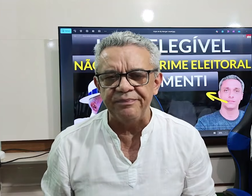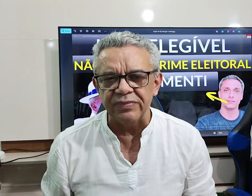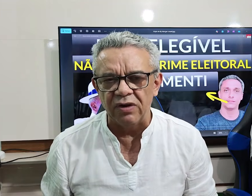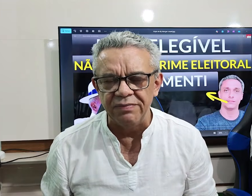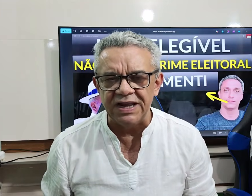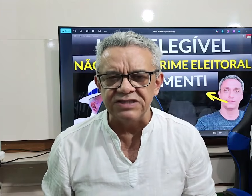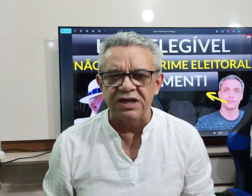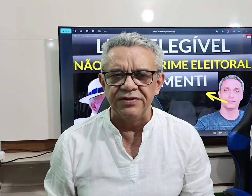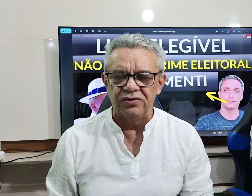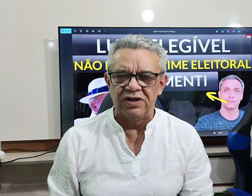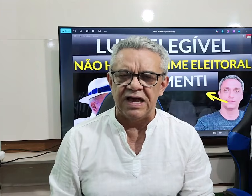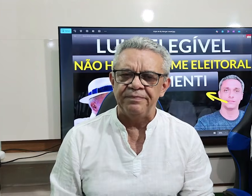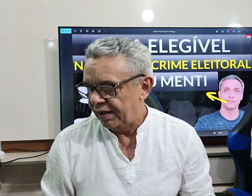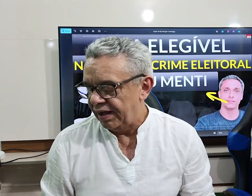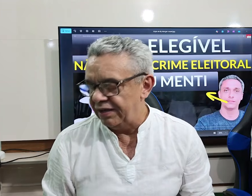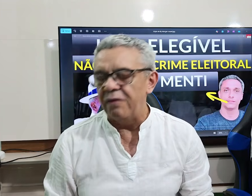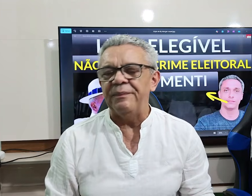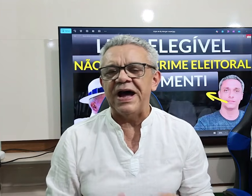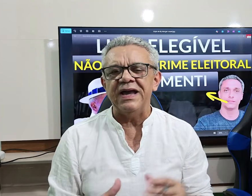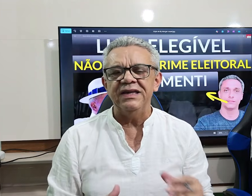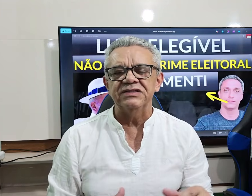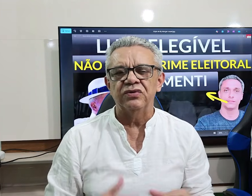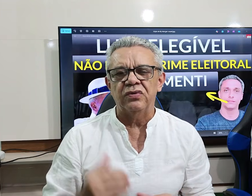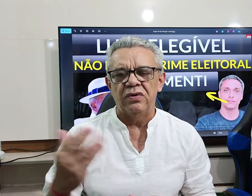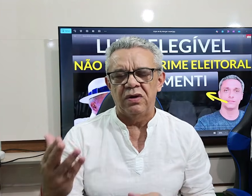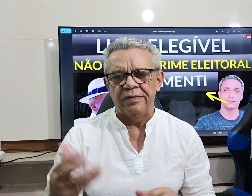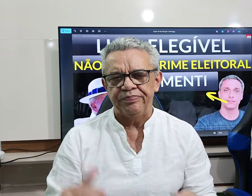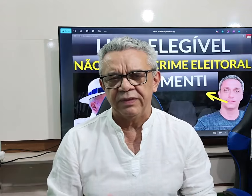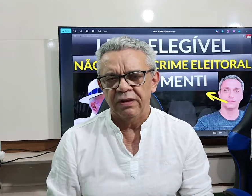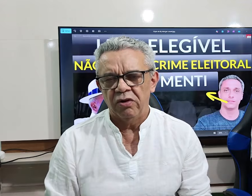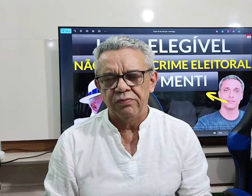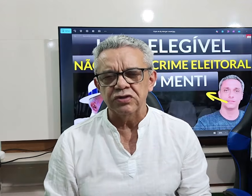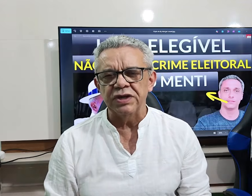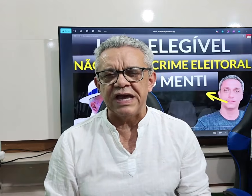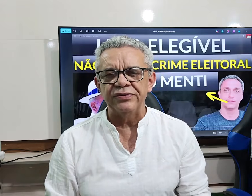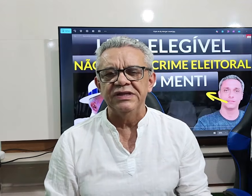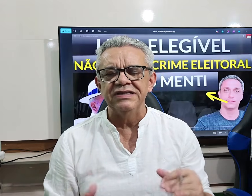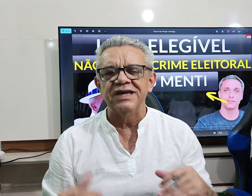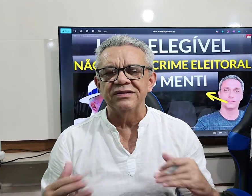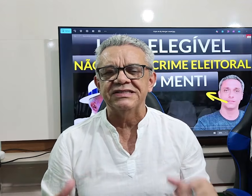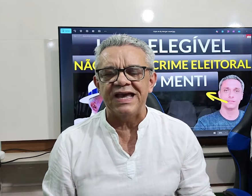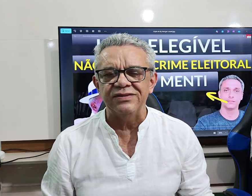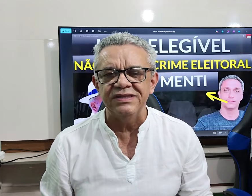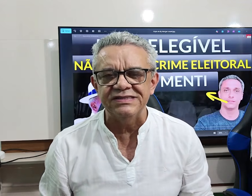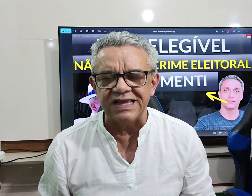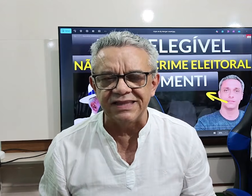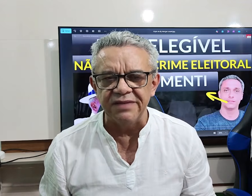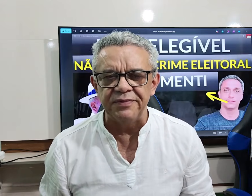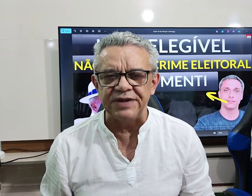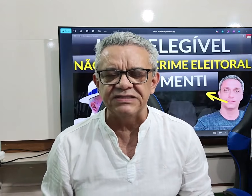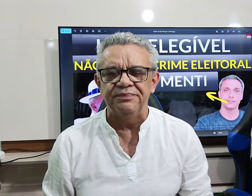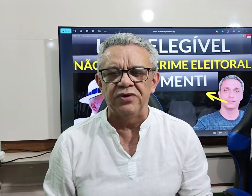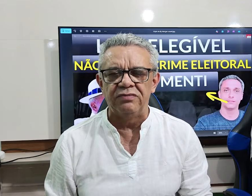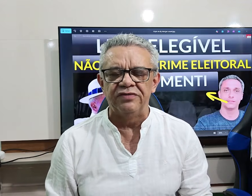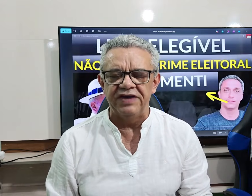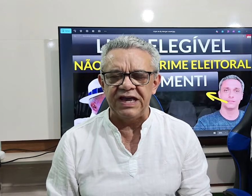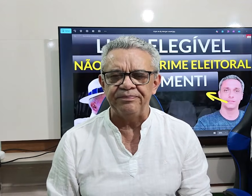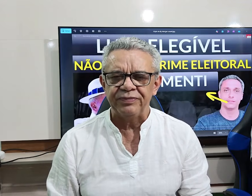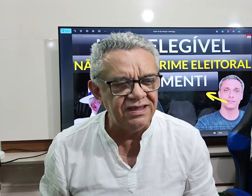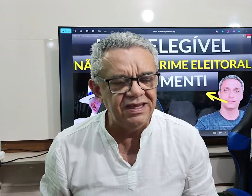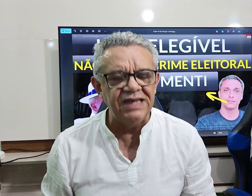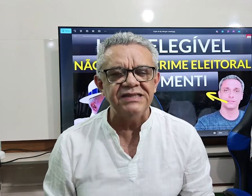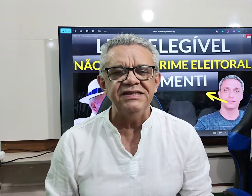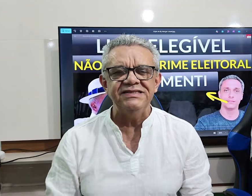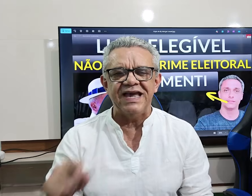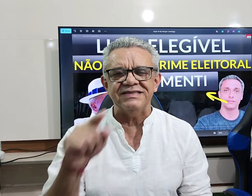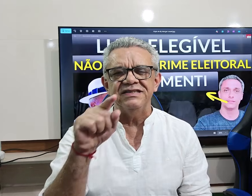samba, homenageando o Lula, ele compara isso com o Bolsonaro utilizando o 7 de setembro para se promover,